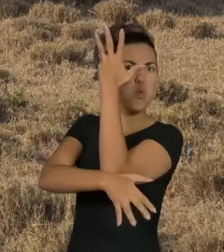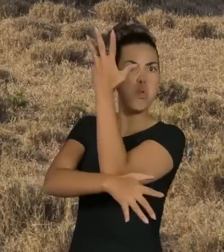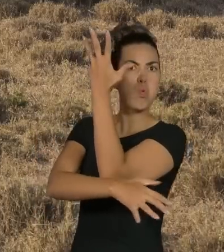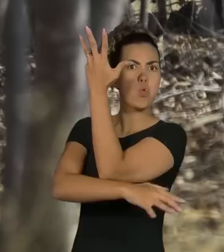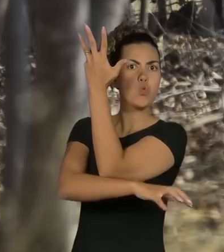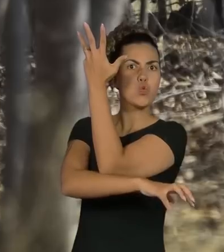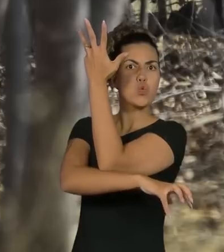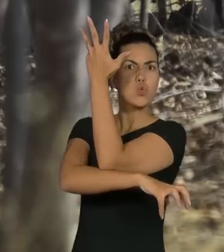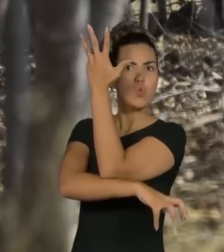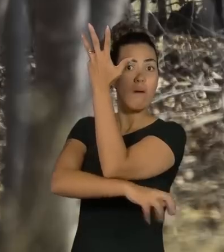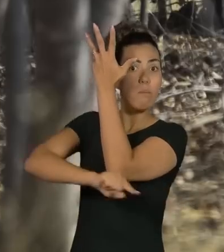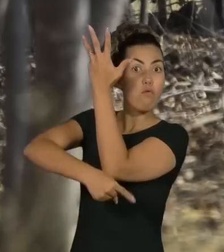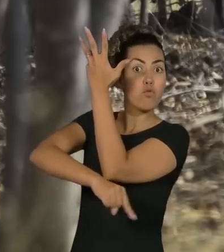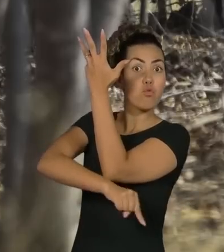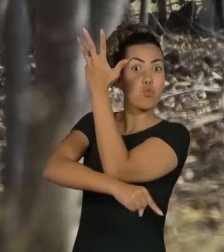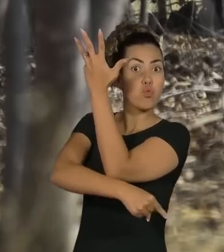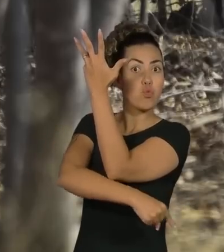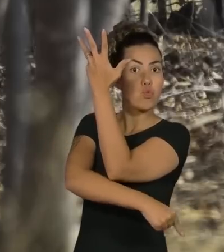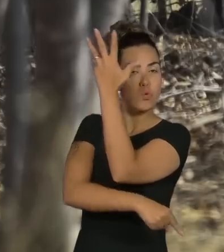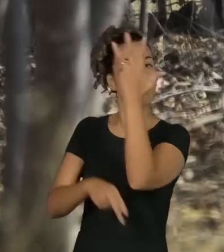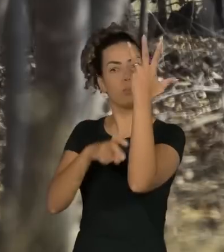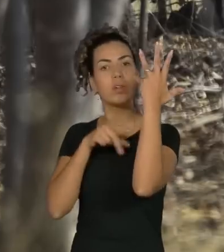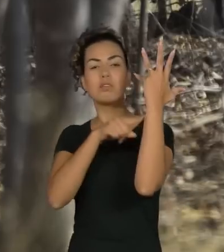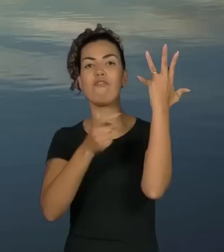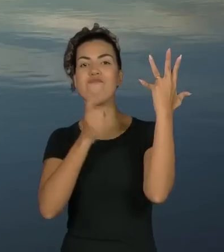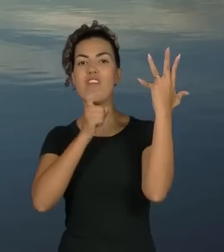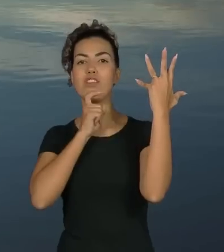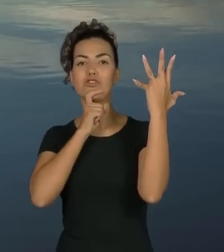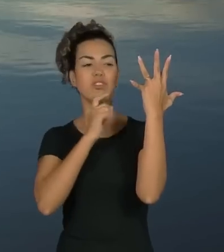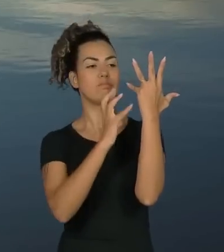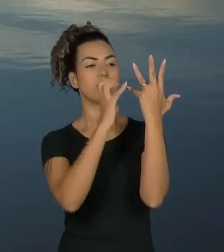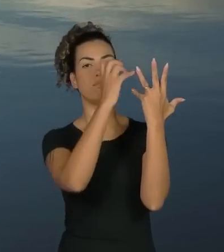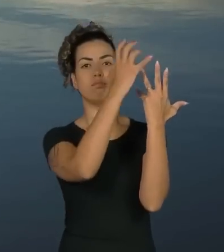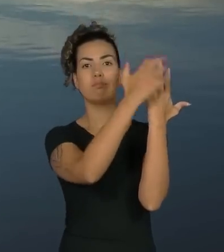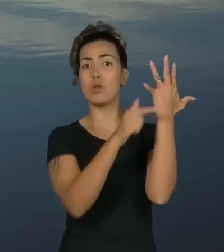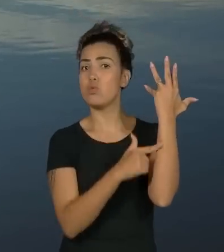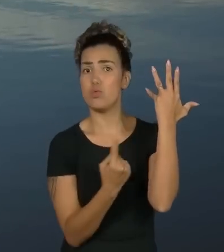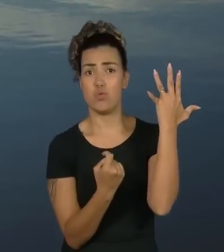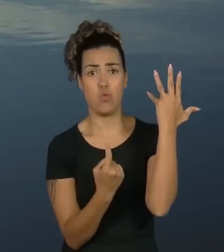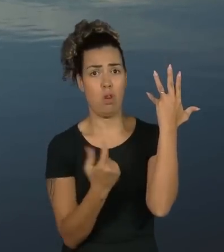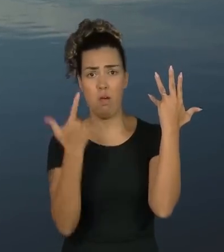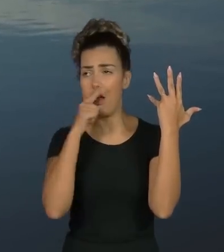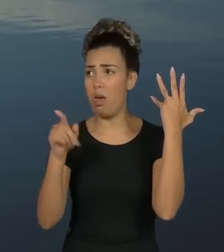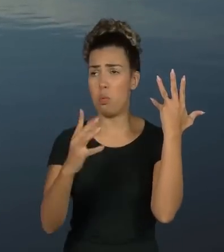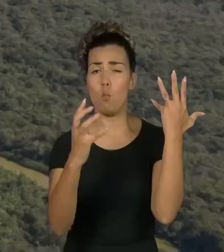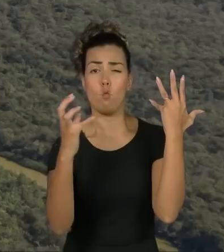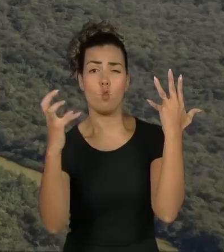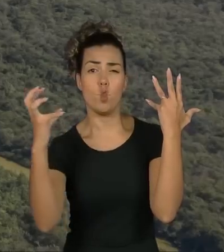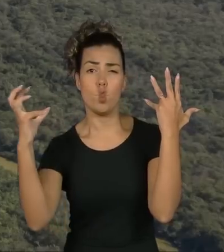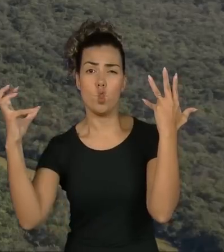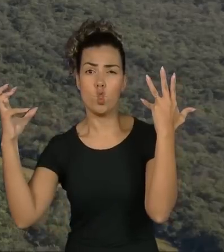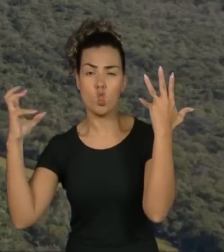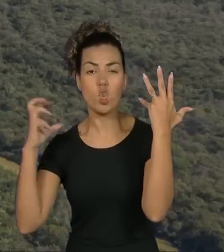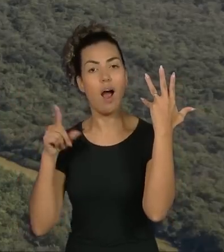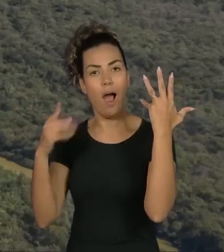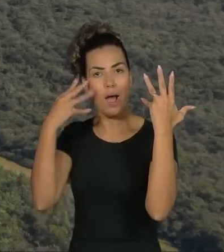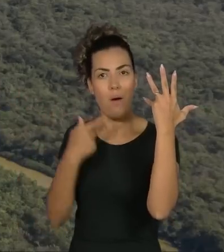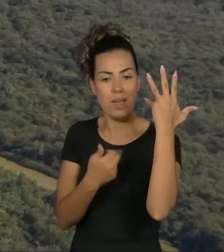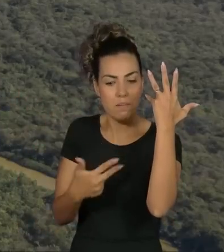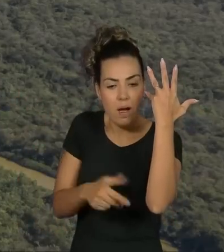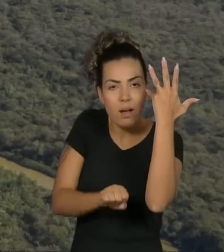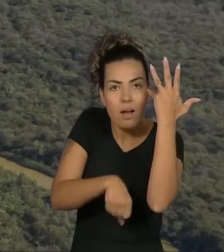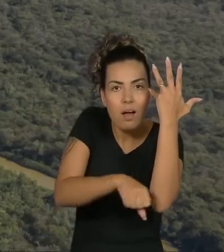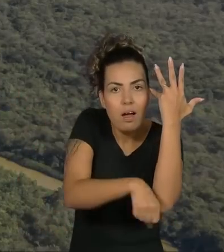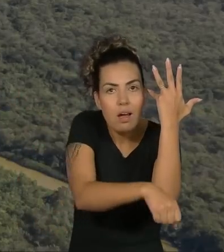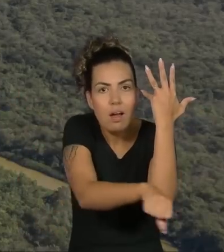fica verdinho, que a gente vai ver veado. O documentarista conheceu os parques ao chegar na região para se engajar